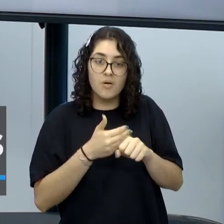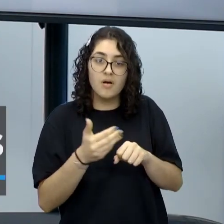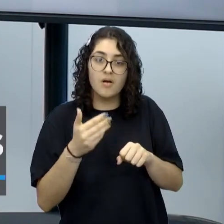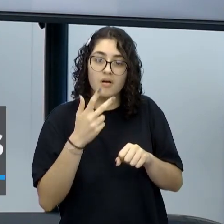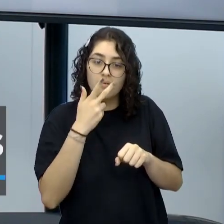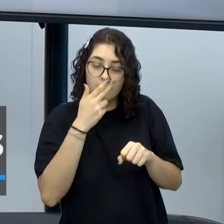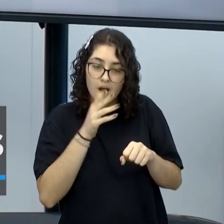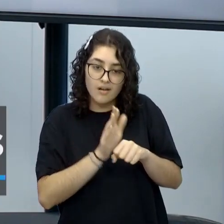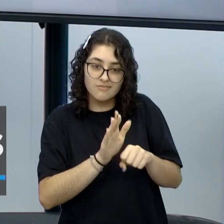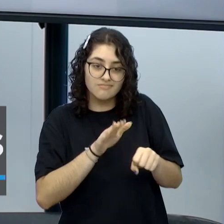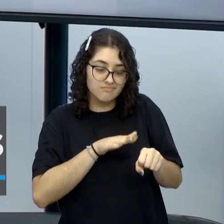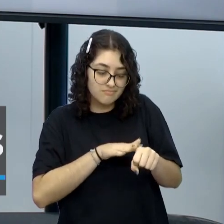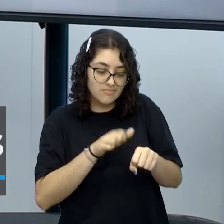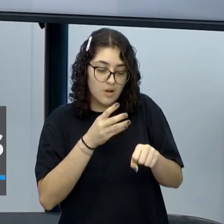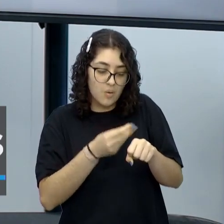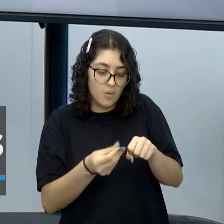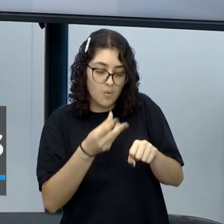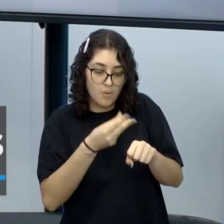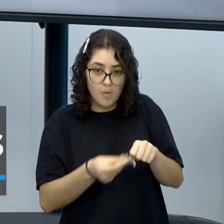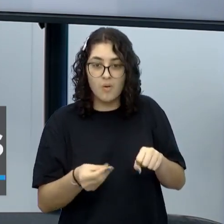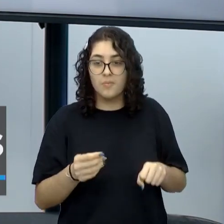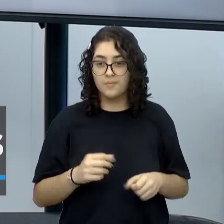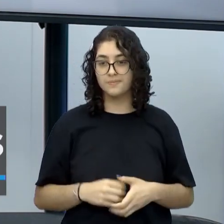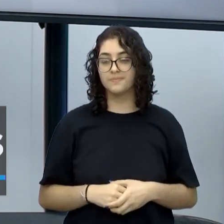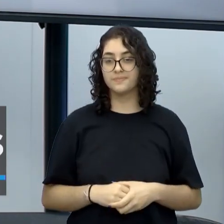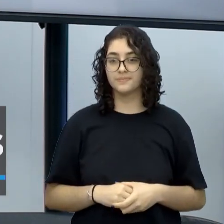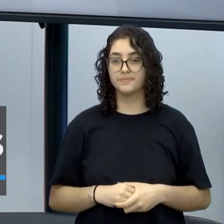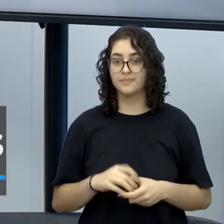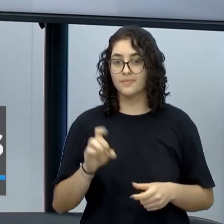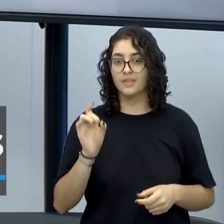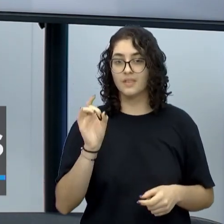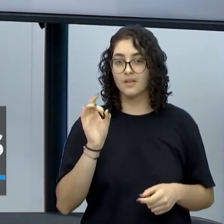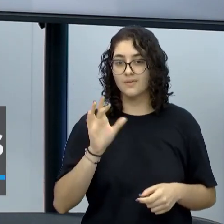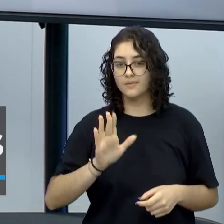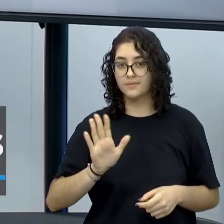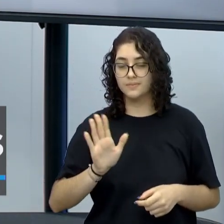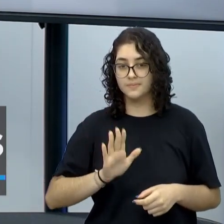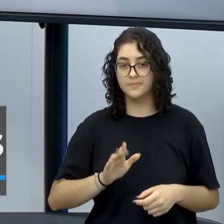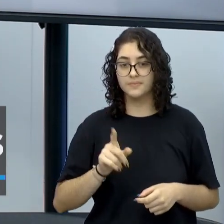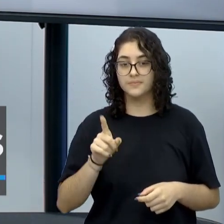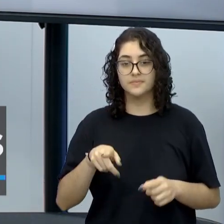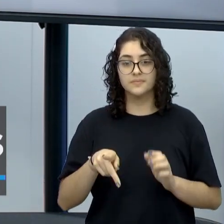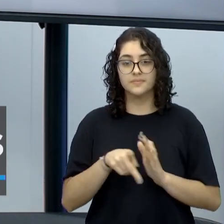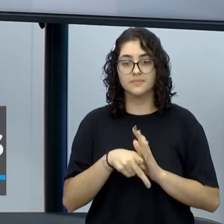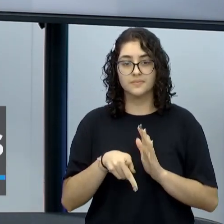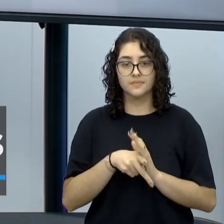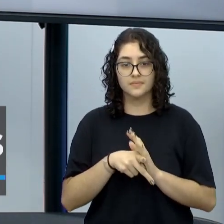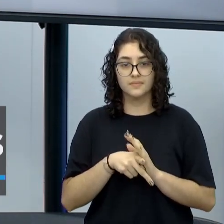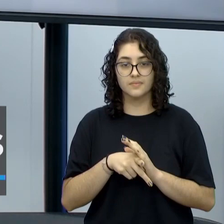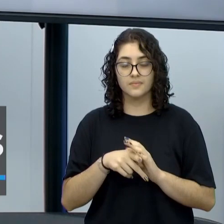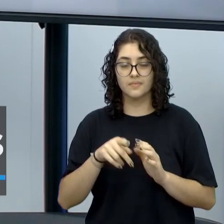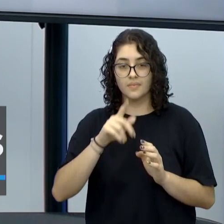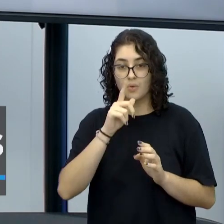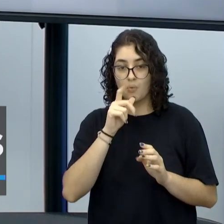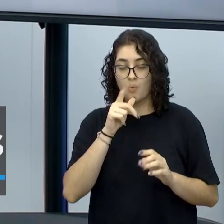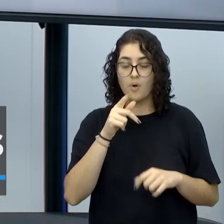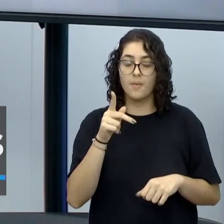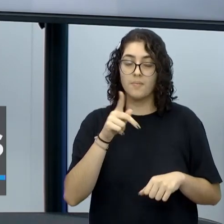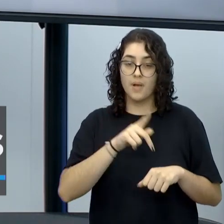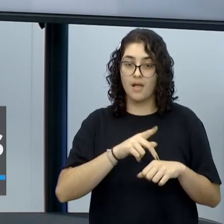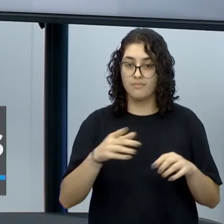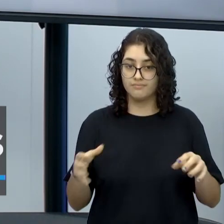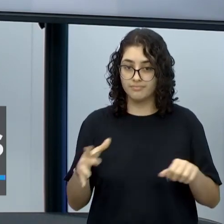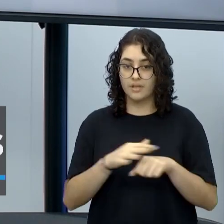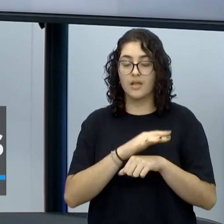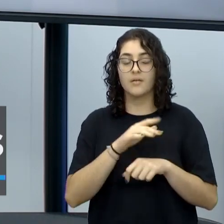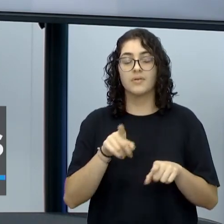um processo de abrasão. Ele é não só um processo de atrito da própria água com a rocha, mas você também tem